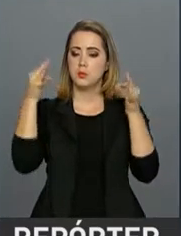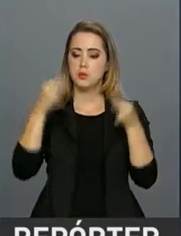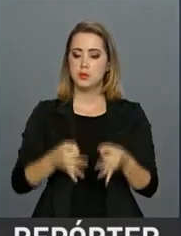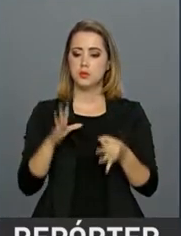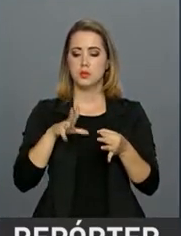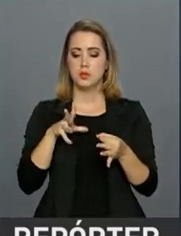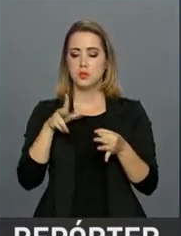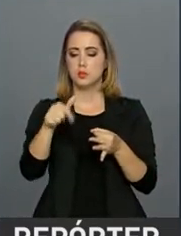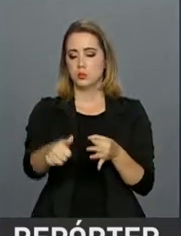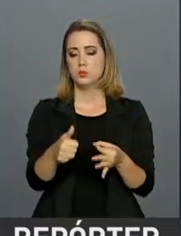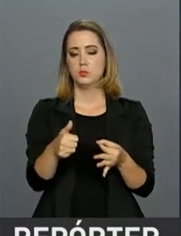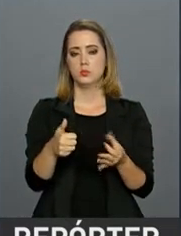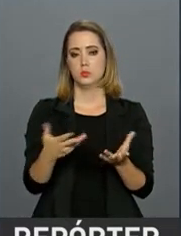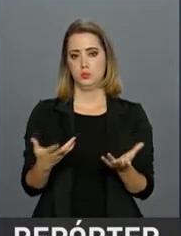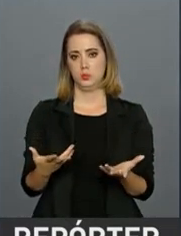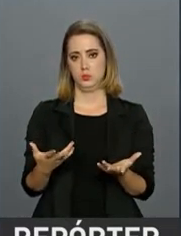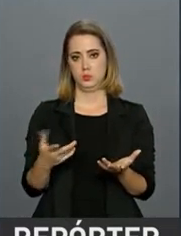providências